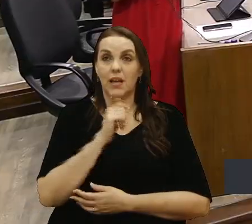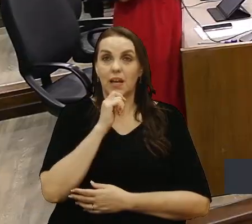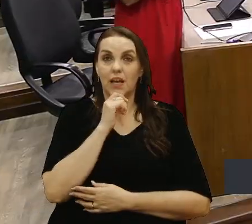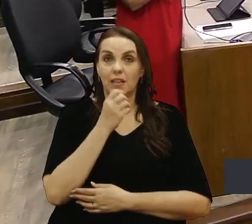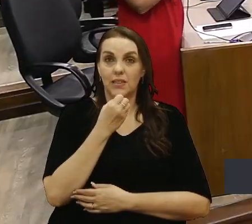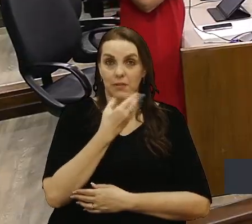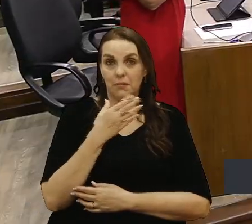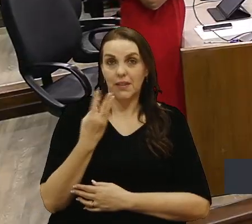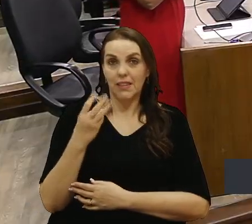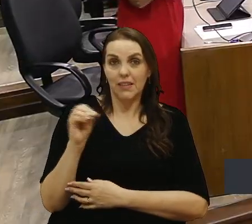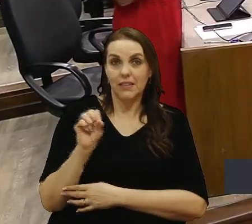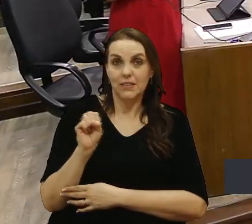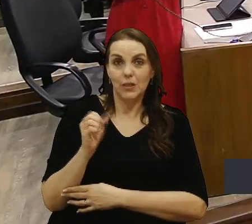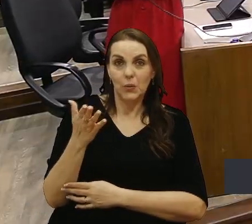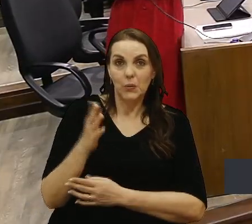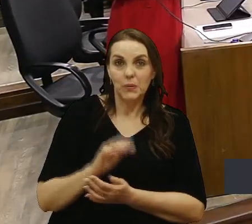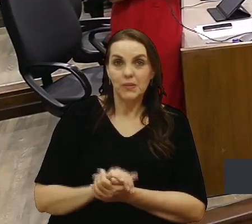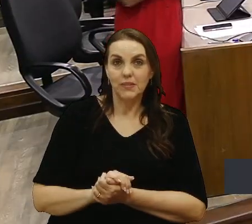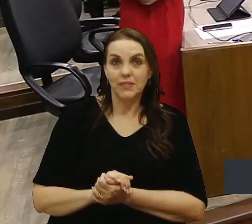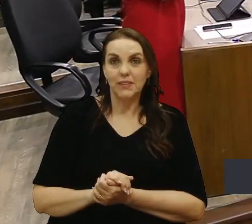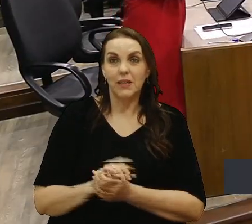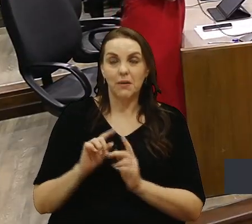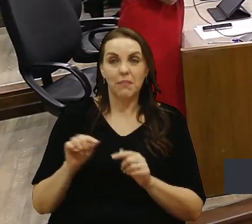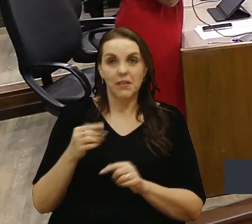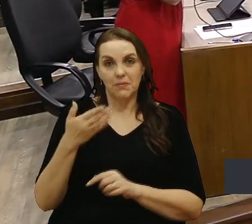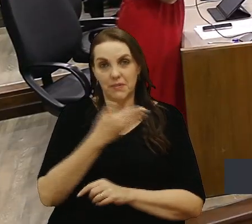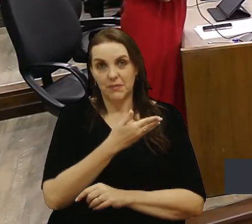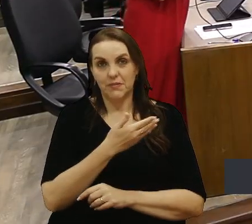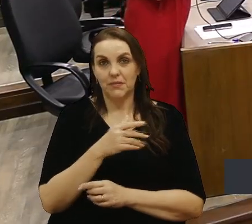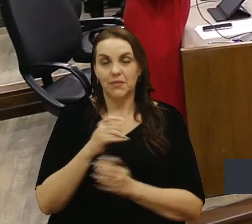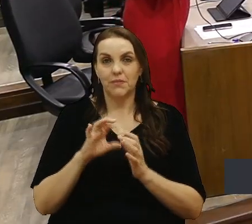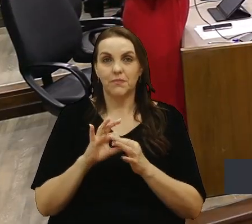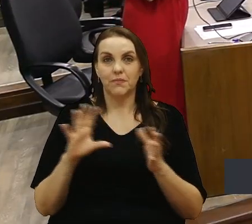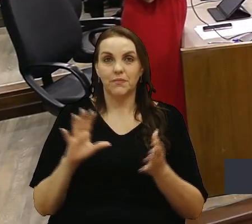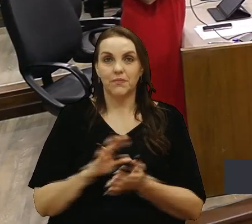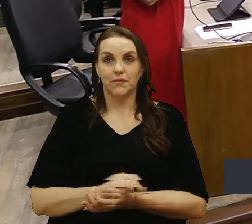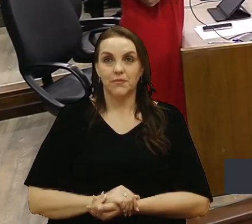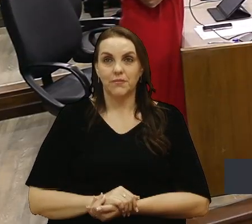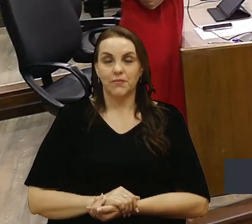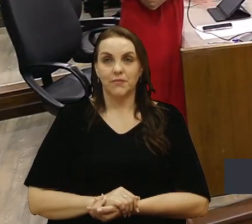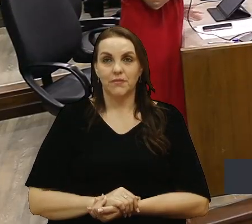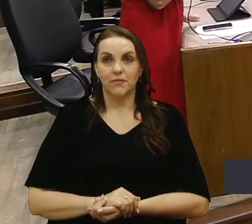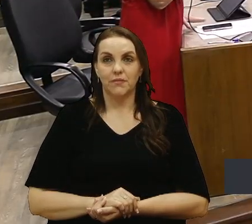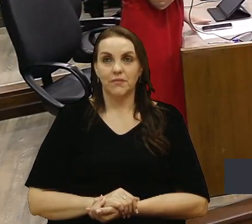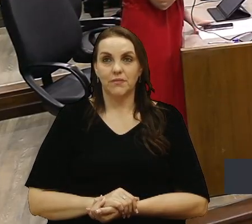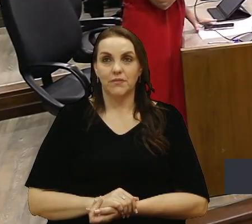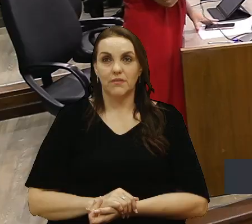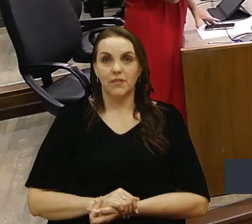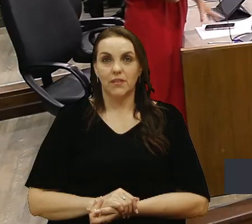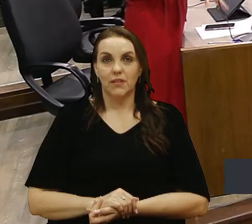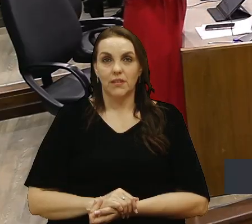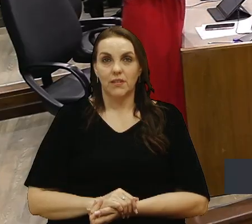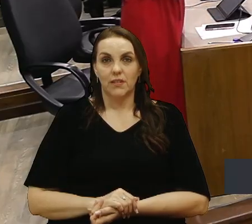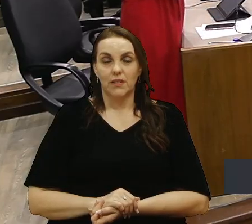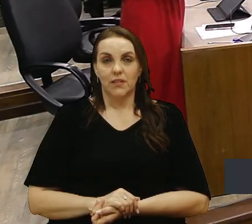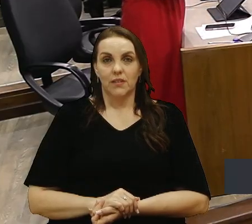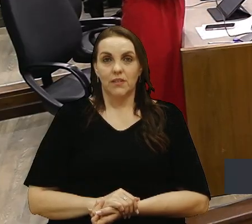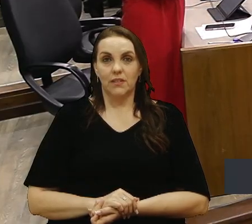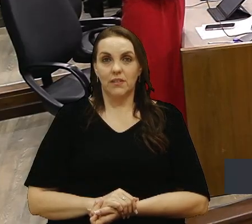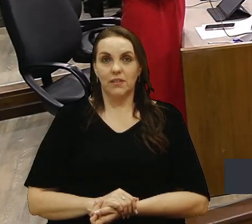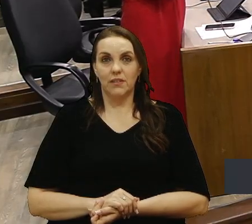né? Mas como era para ti, eu deixei. Bom, são muitos assuntos